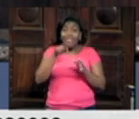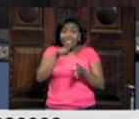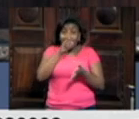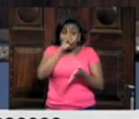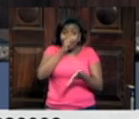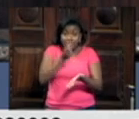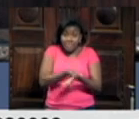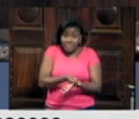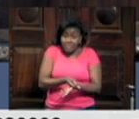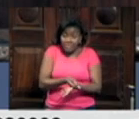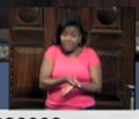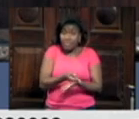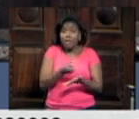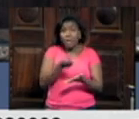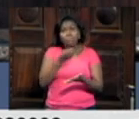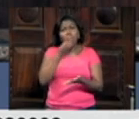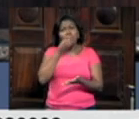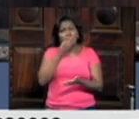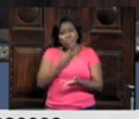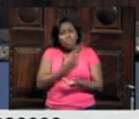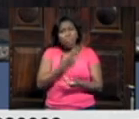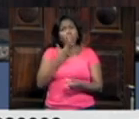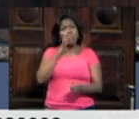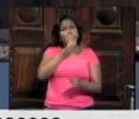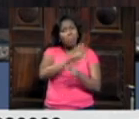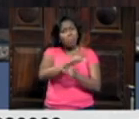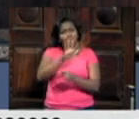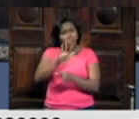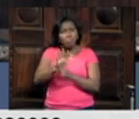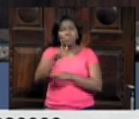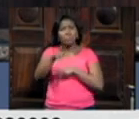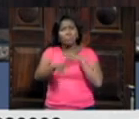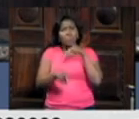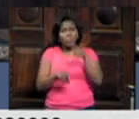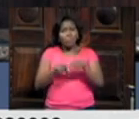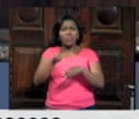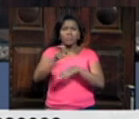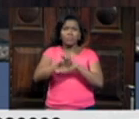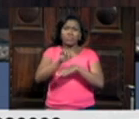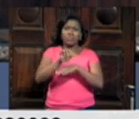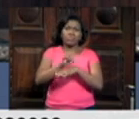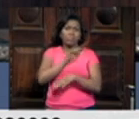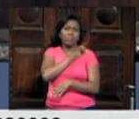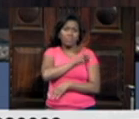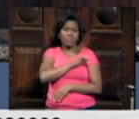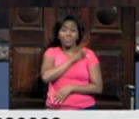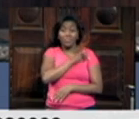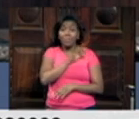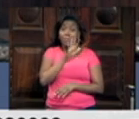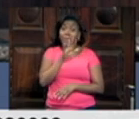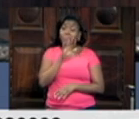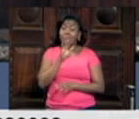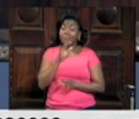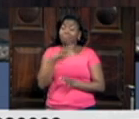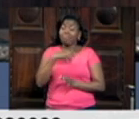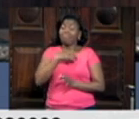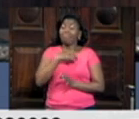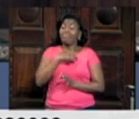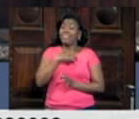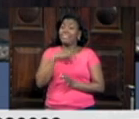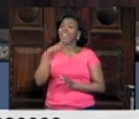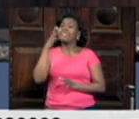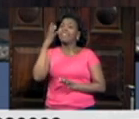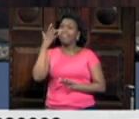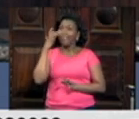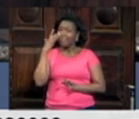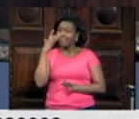tomada seja uma decisão que traga benefício para a população do Estado do Rio de Janeiro. Mas lamento eu achar